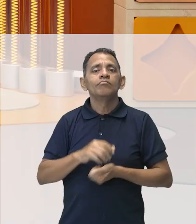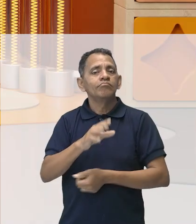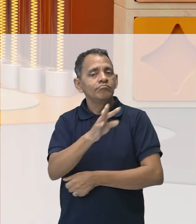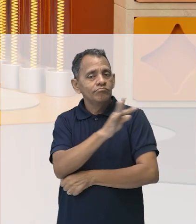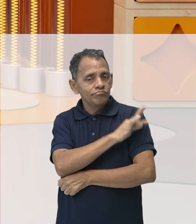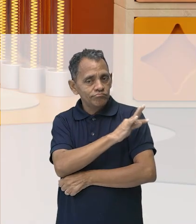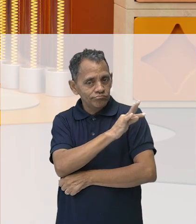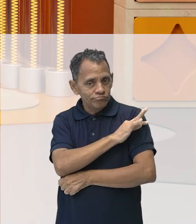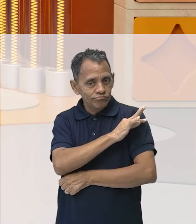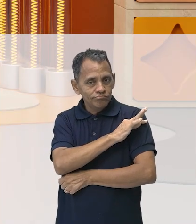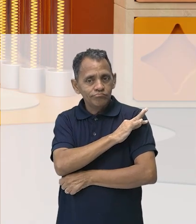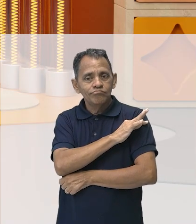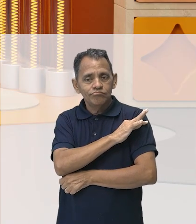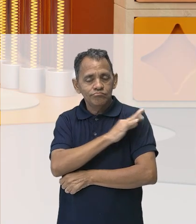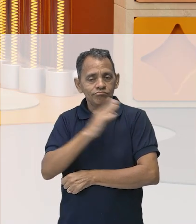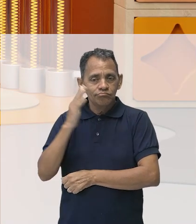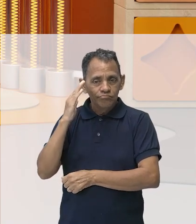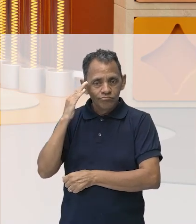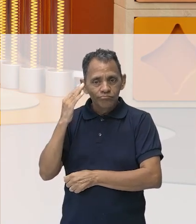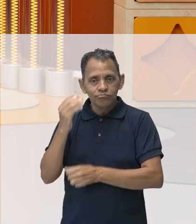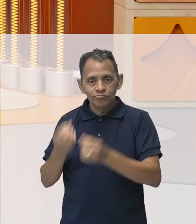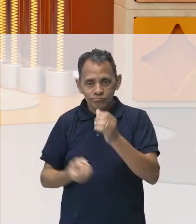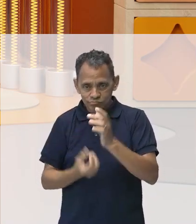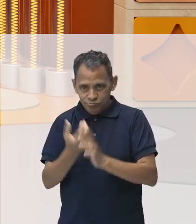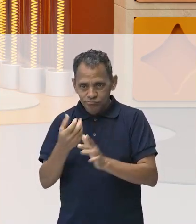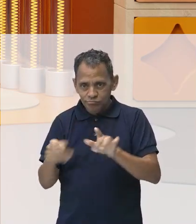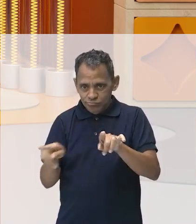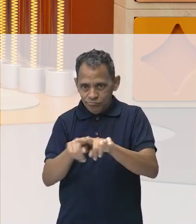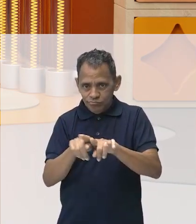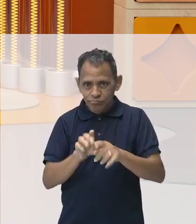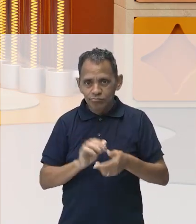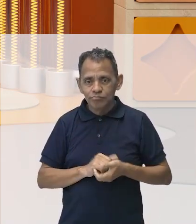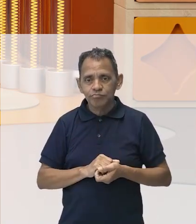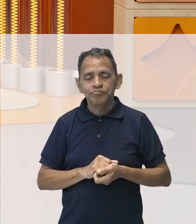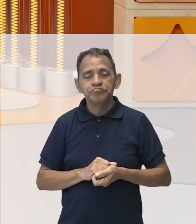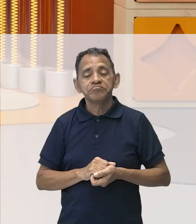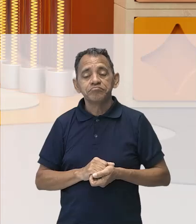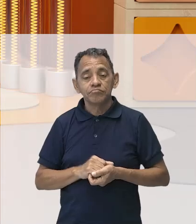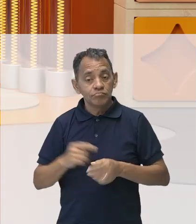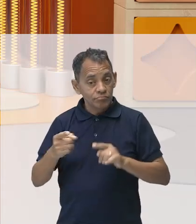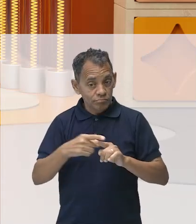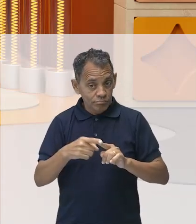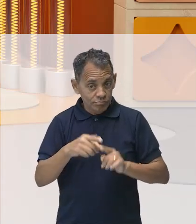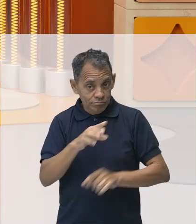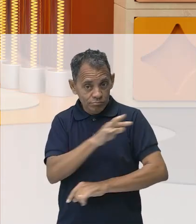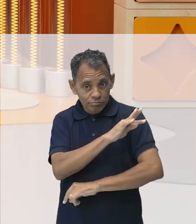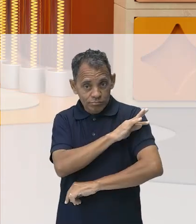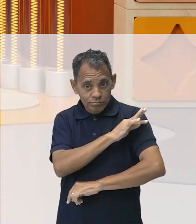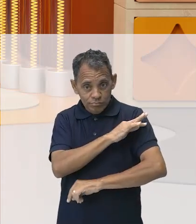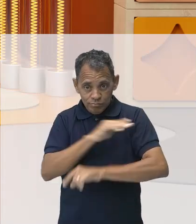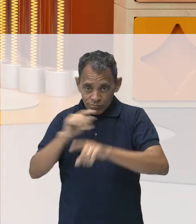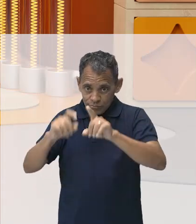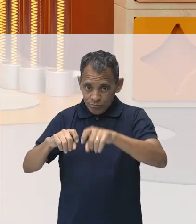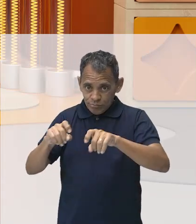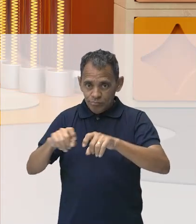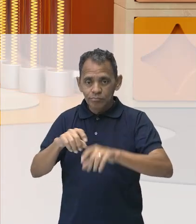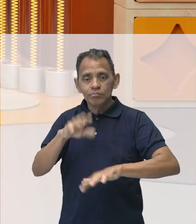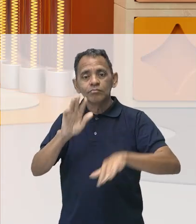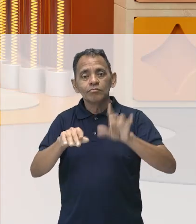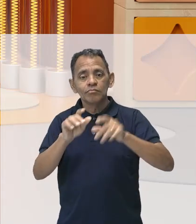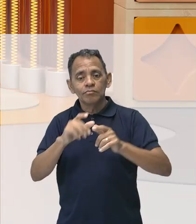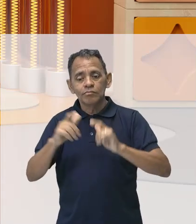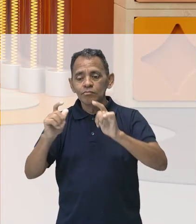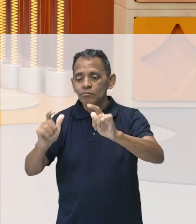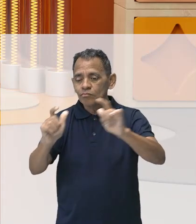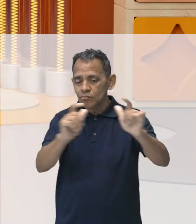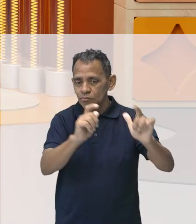que acabam surgindo, tá? Então, gente, as técnicas agrícolas vai depender de onde está sendo realizado,